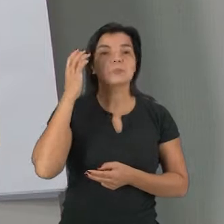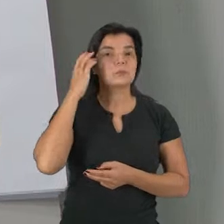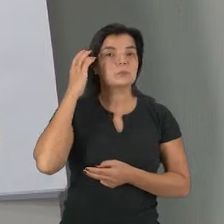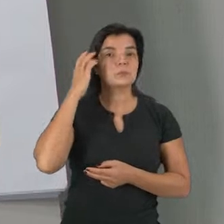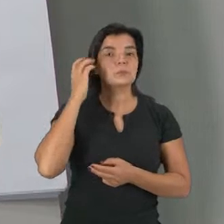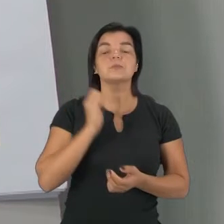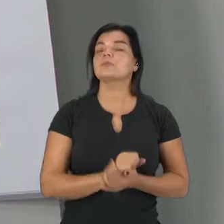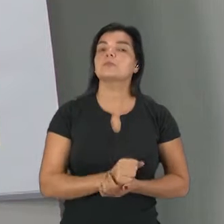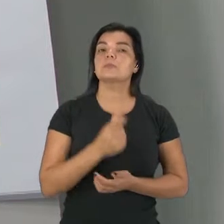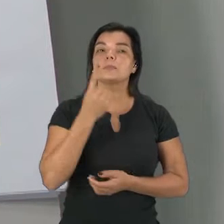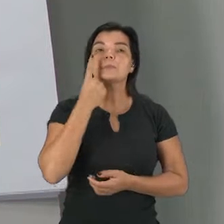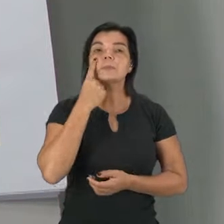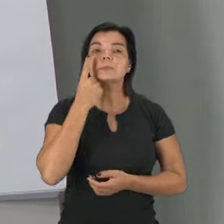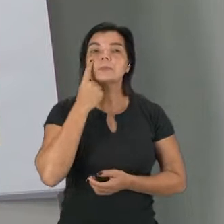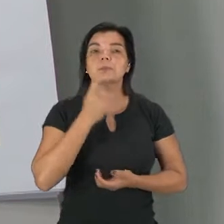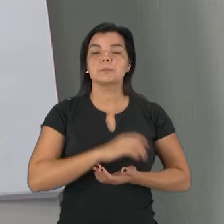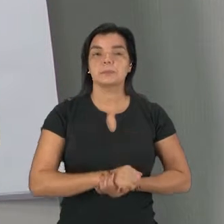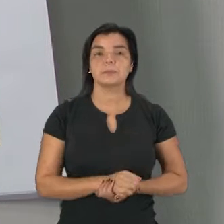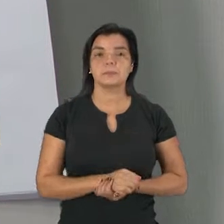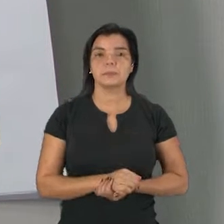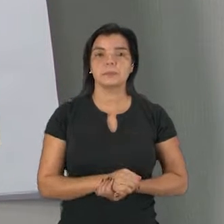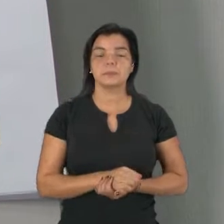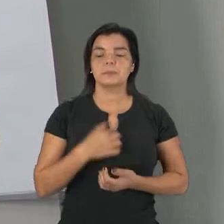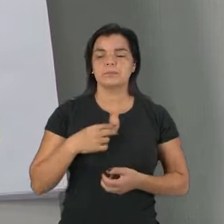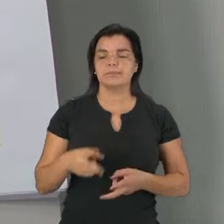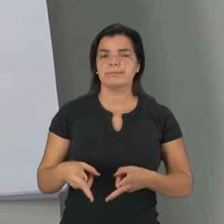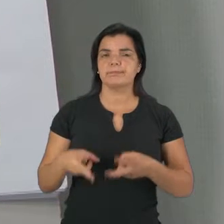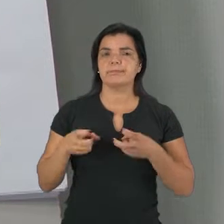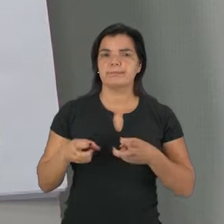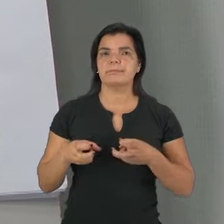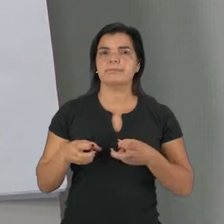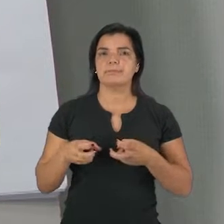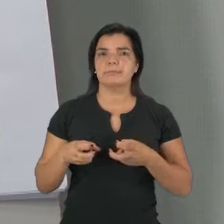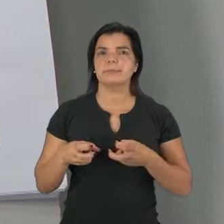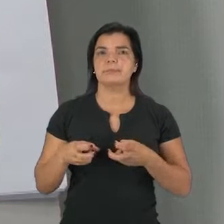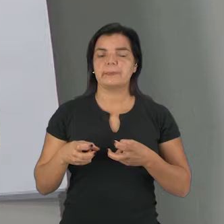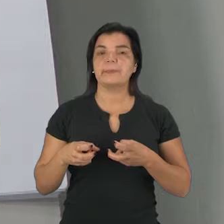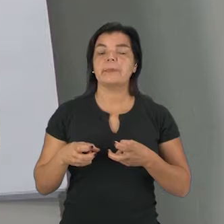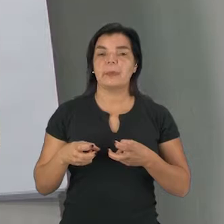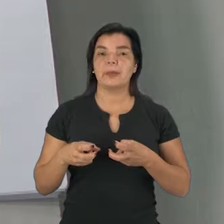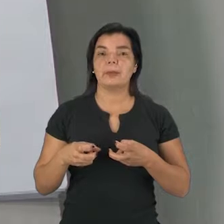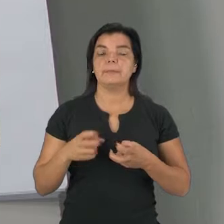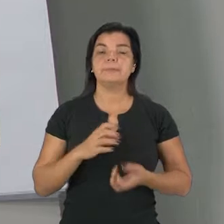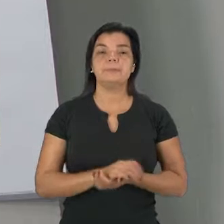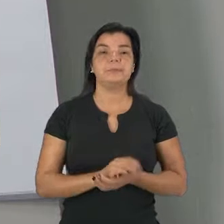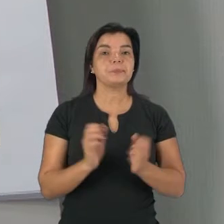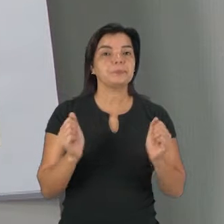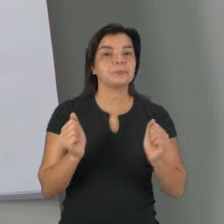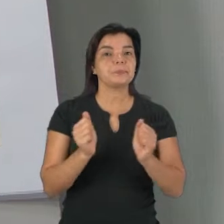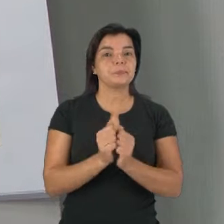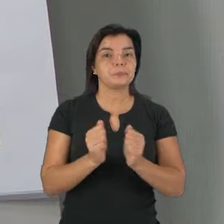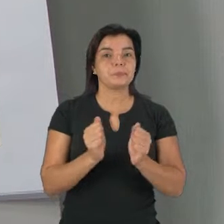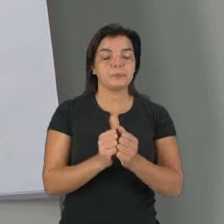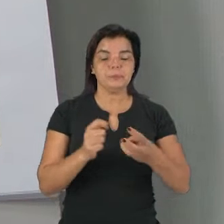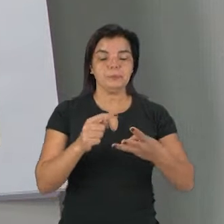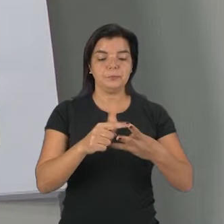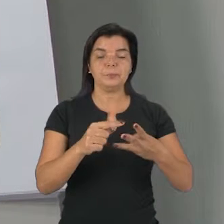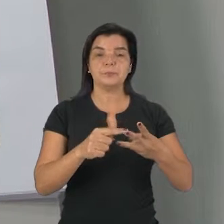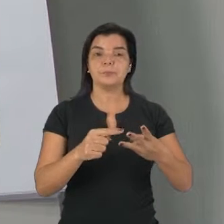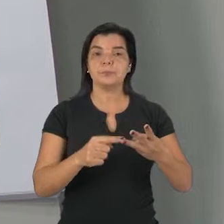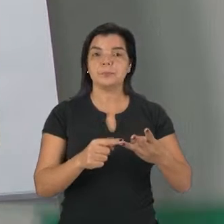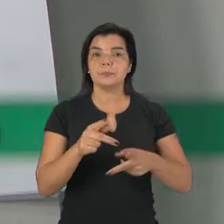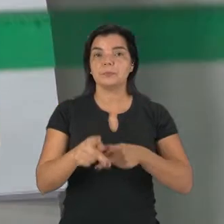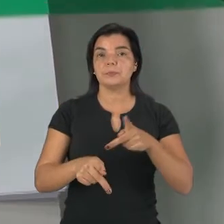acham? Observem aí. O que vocês percebem nessa junção daqueles três